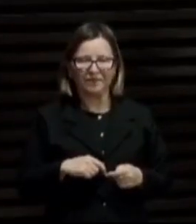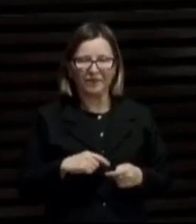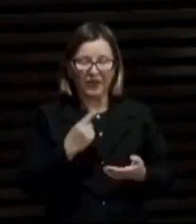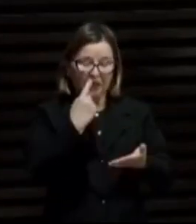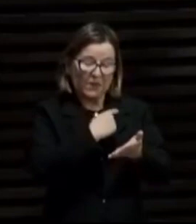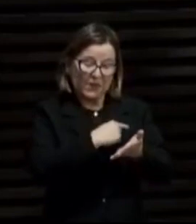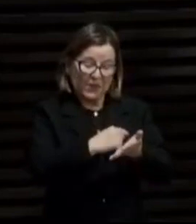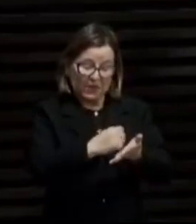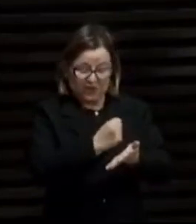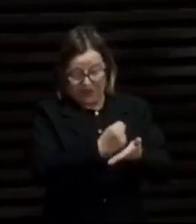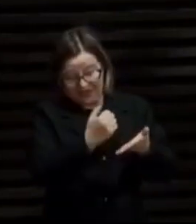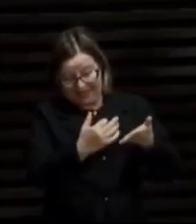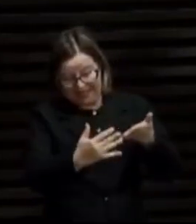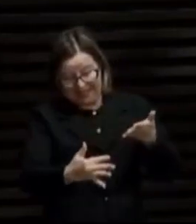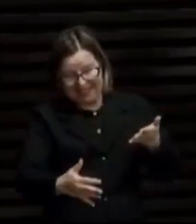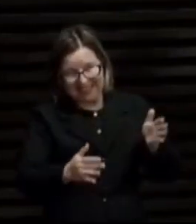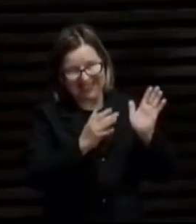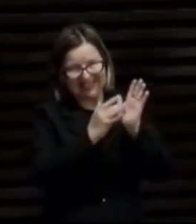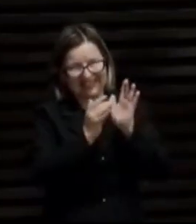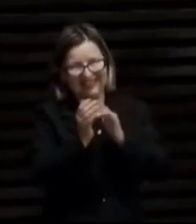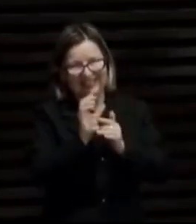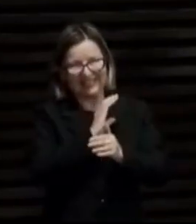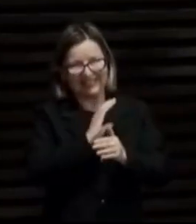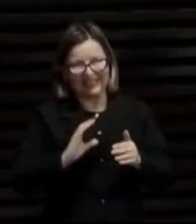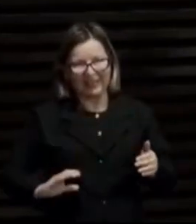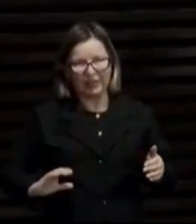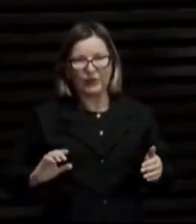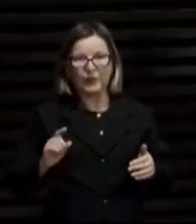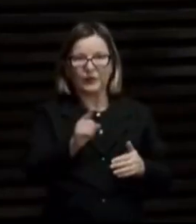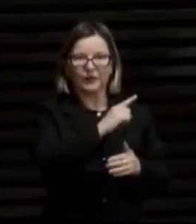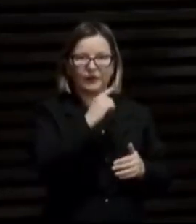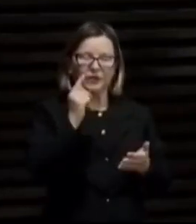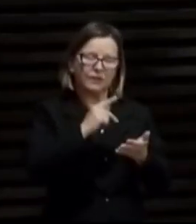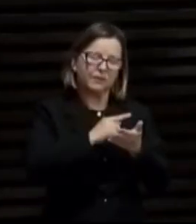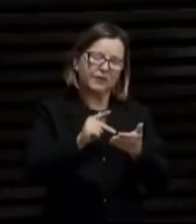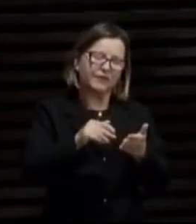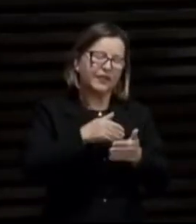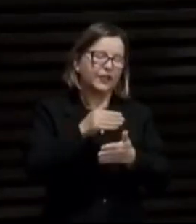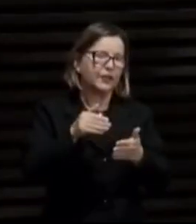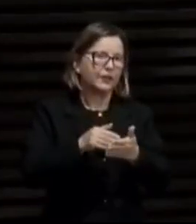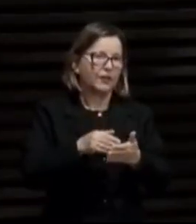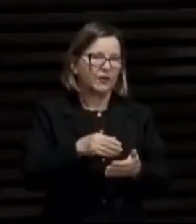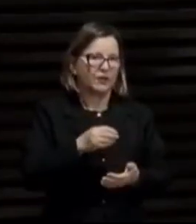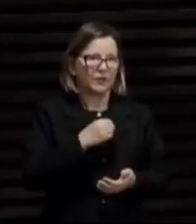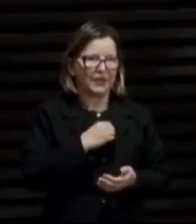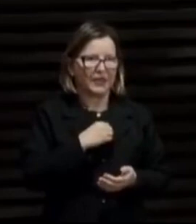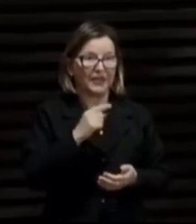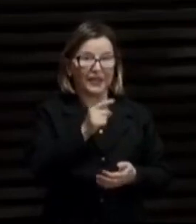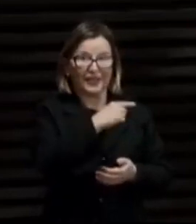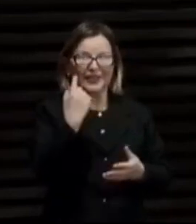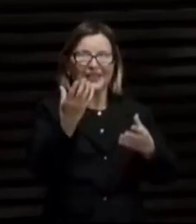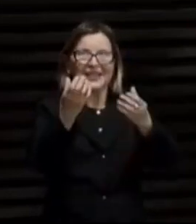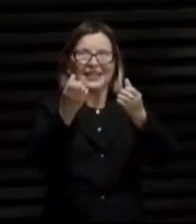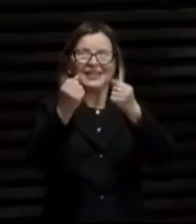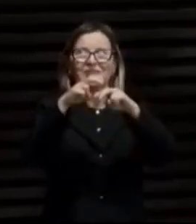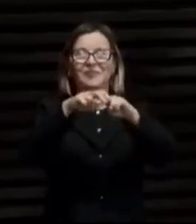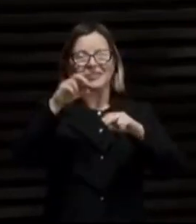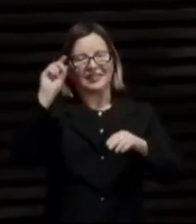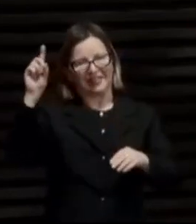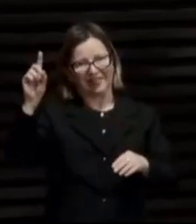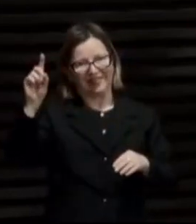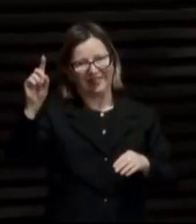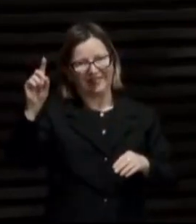pecado e nos torna aceitáveis a Deus. Desta forma, somos santos